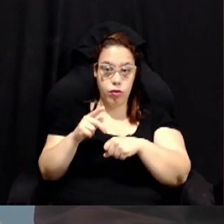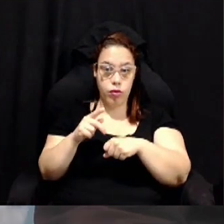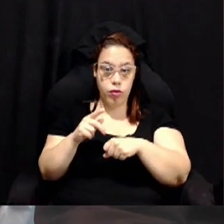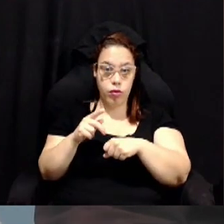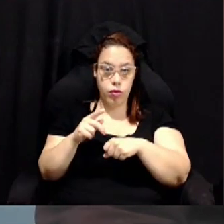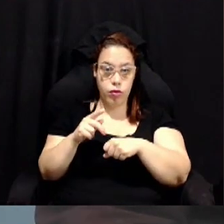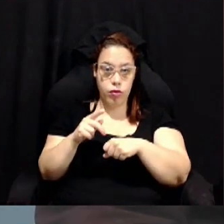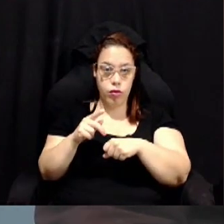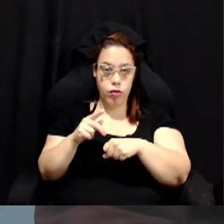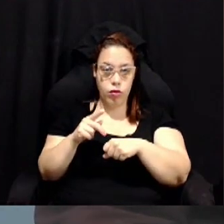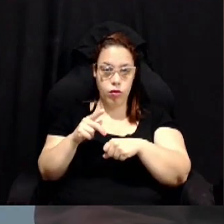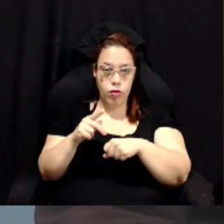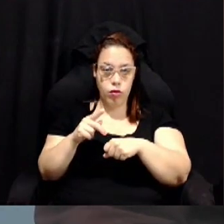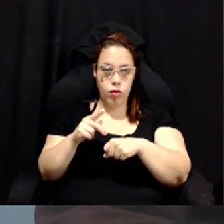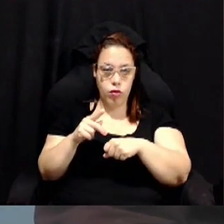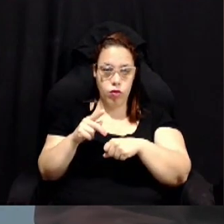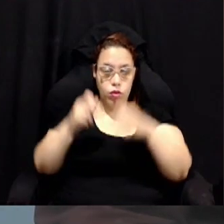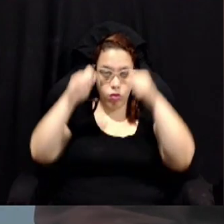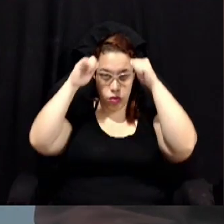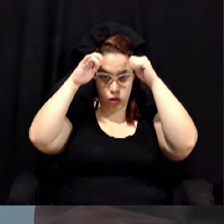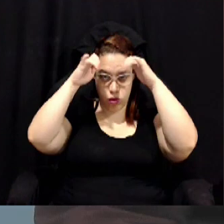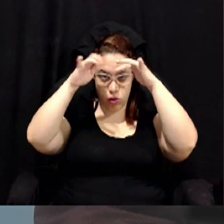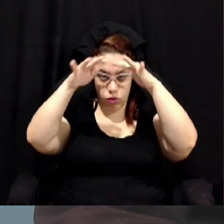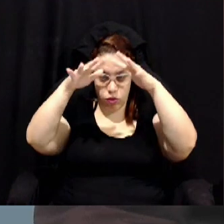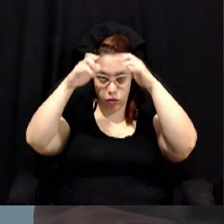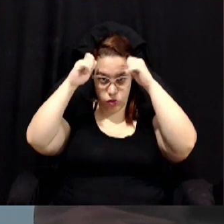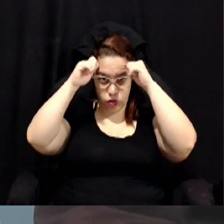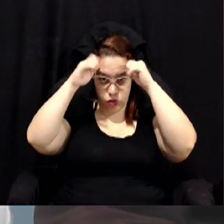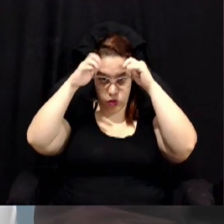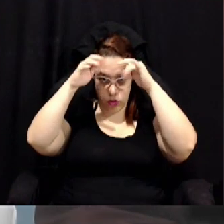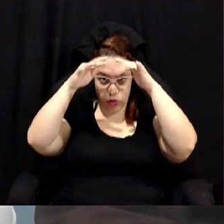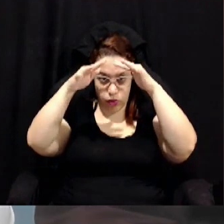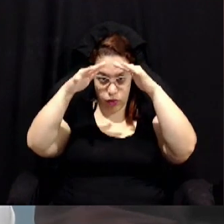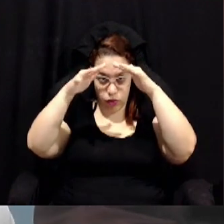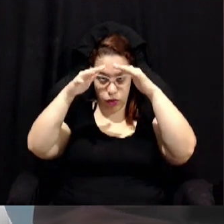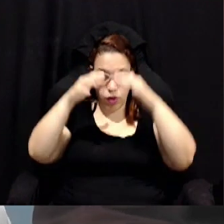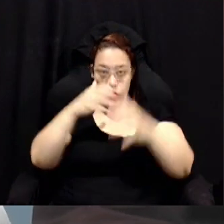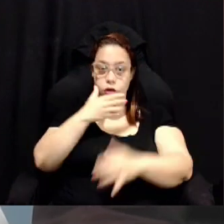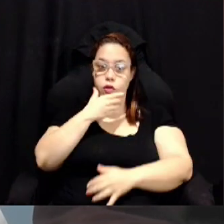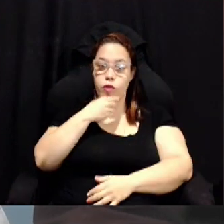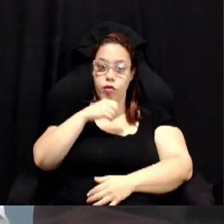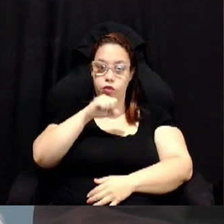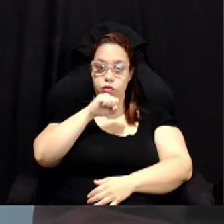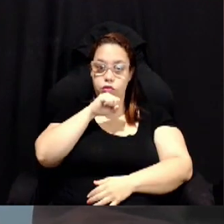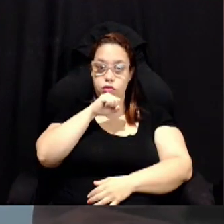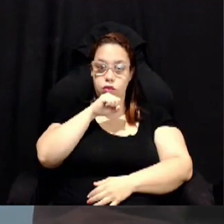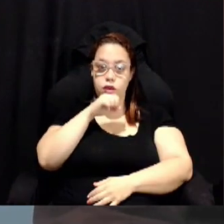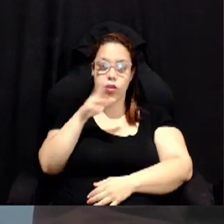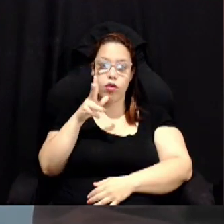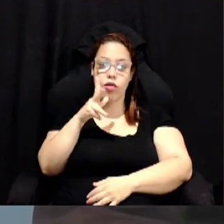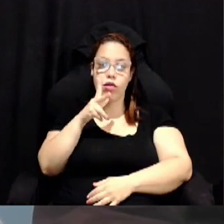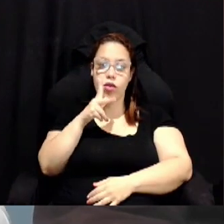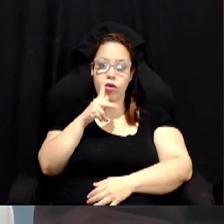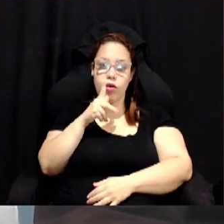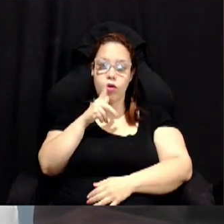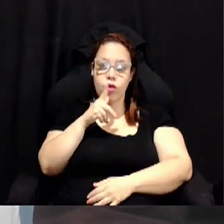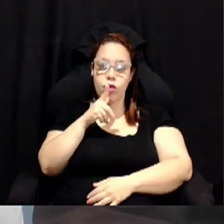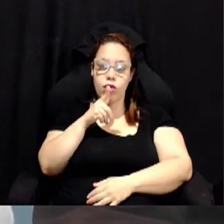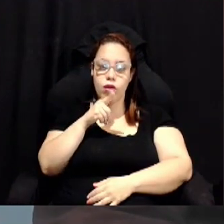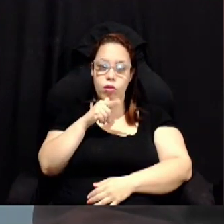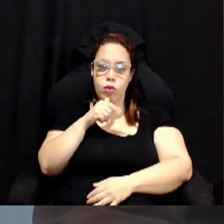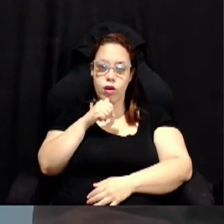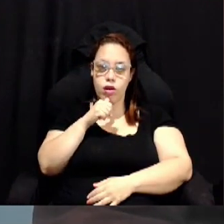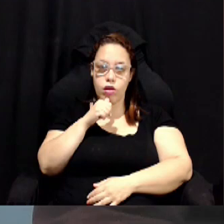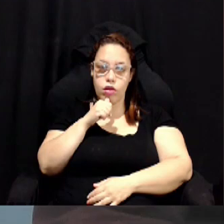diagnosticado com o autismo, ela levou o marido dela, porque ela disse que ele demorava um pouquinho para